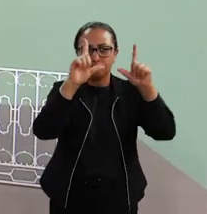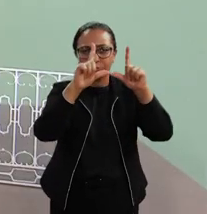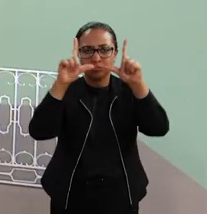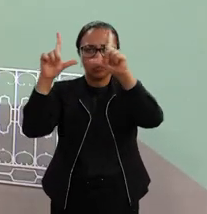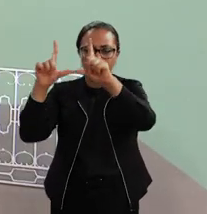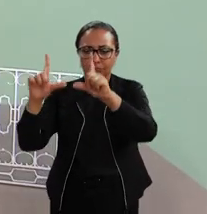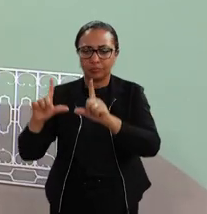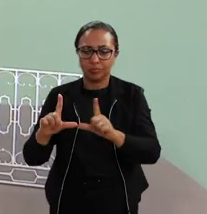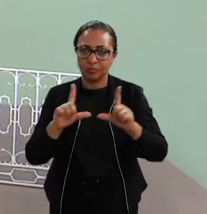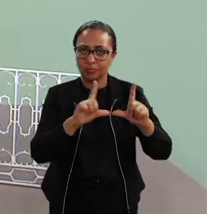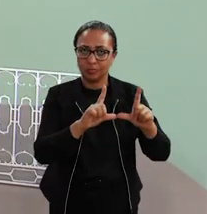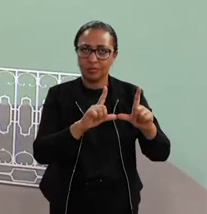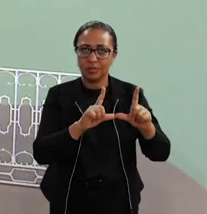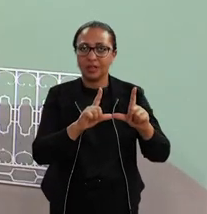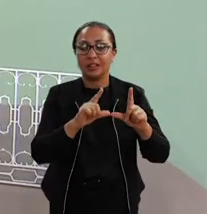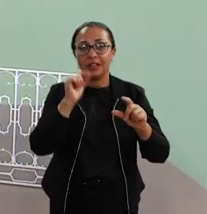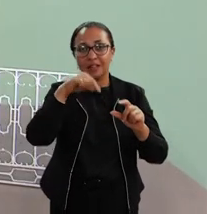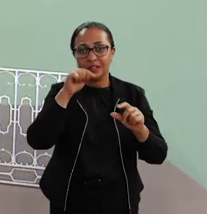azulejos,